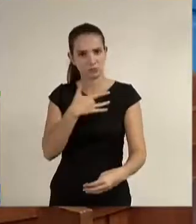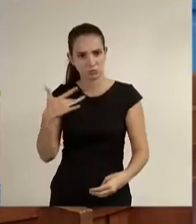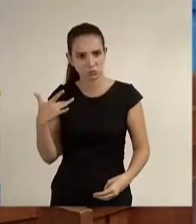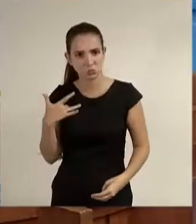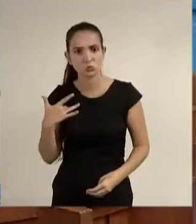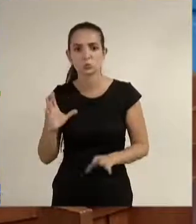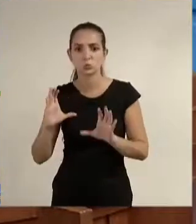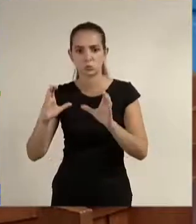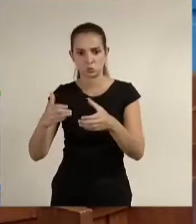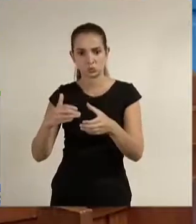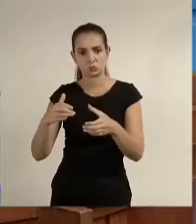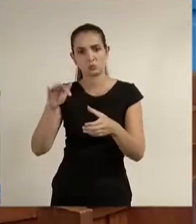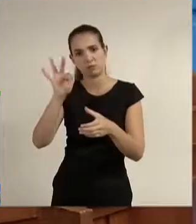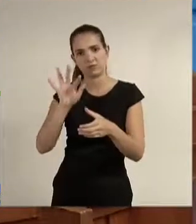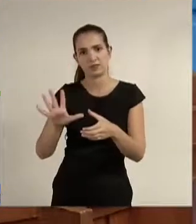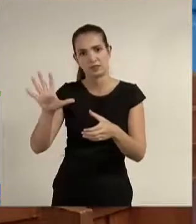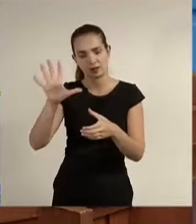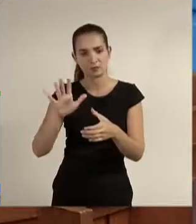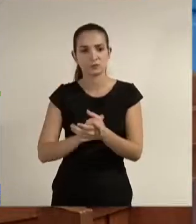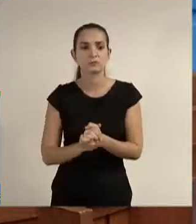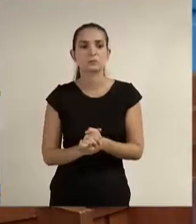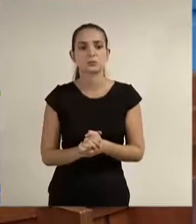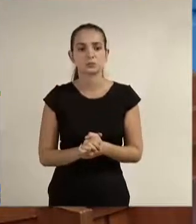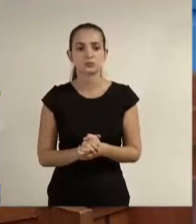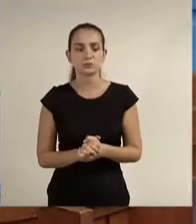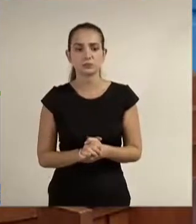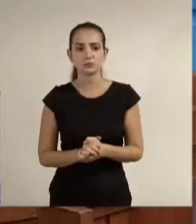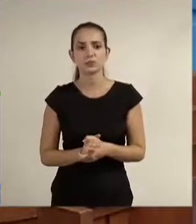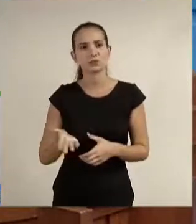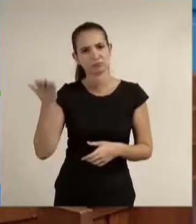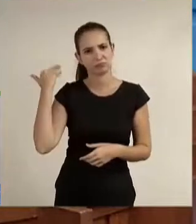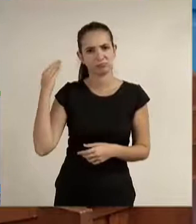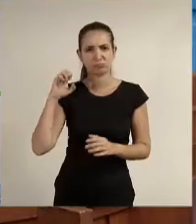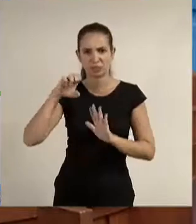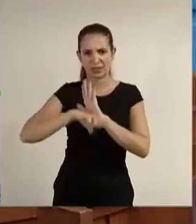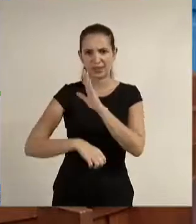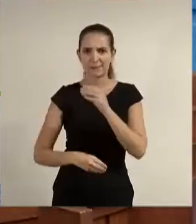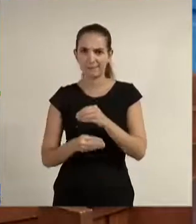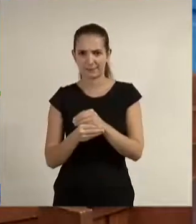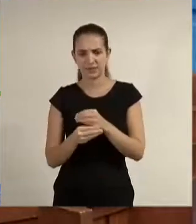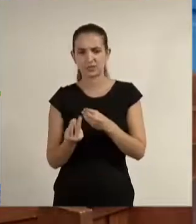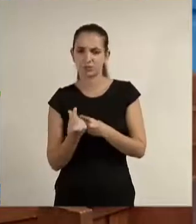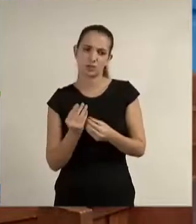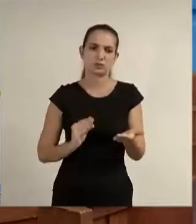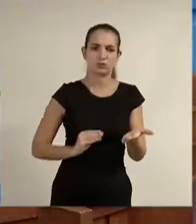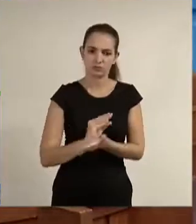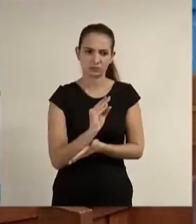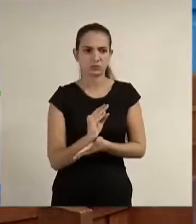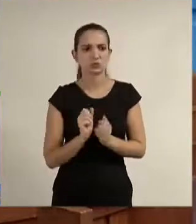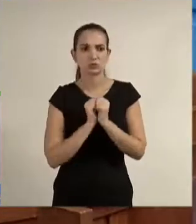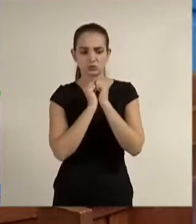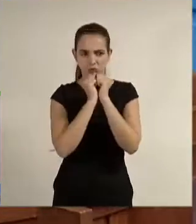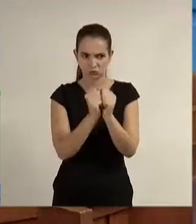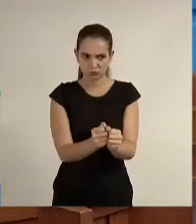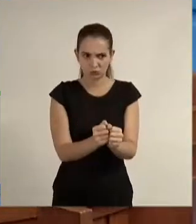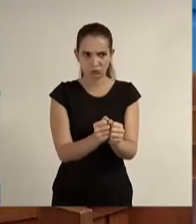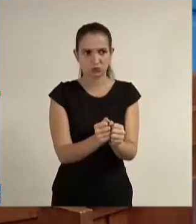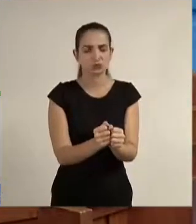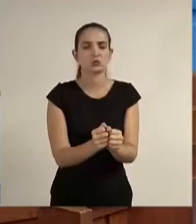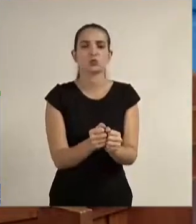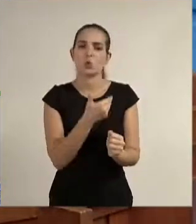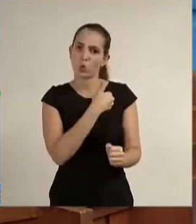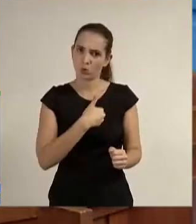Essa emenda que foi um compromisso, à época, do Ministério da Saúde, com o meu mandato, já que eu